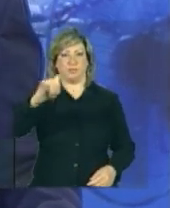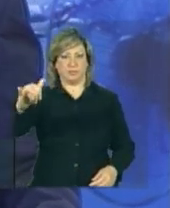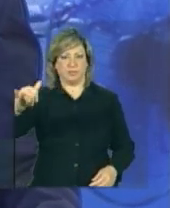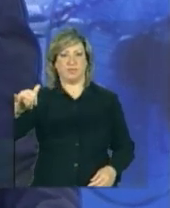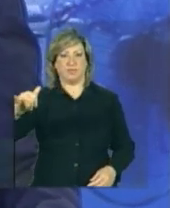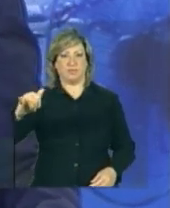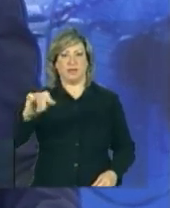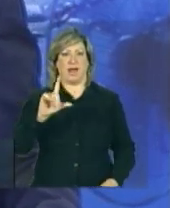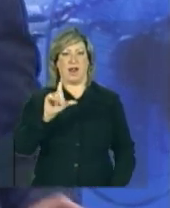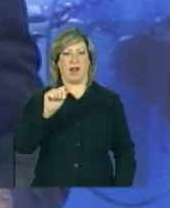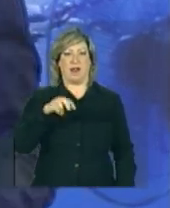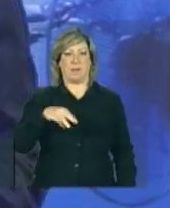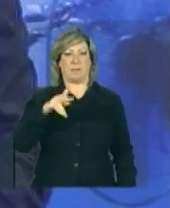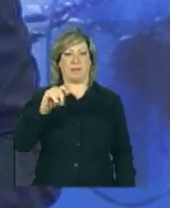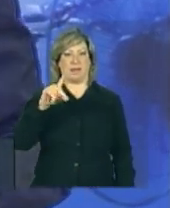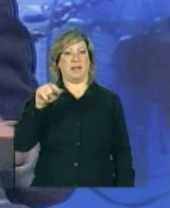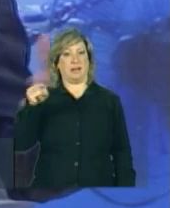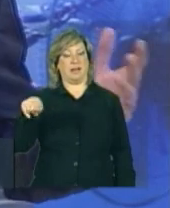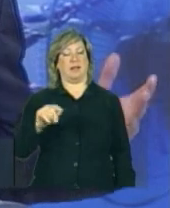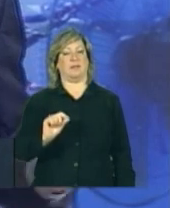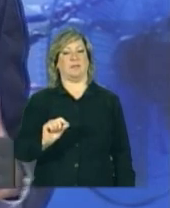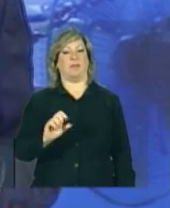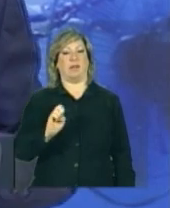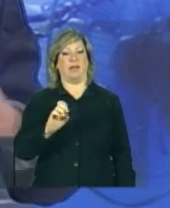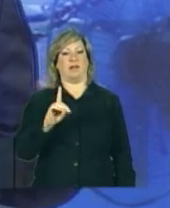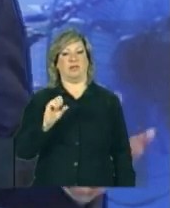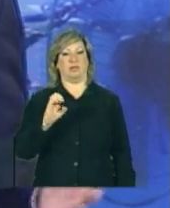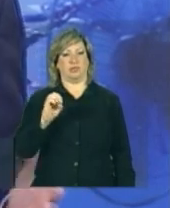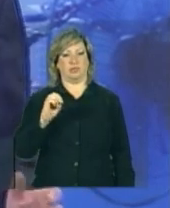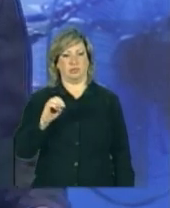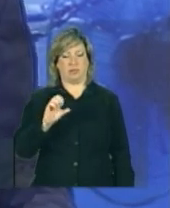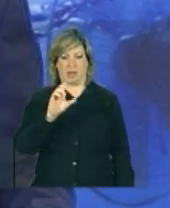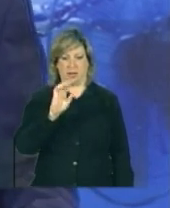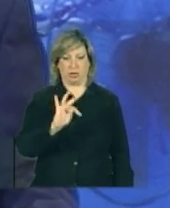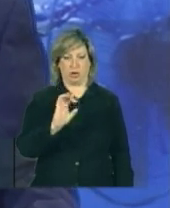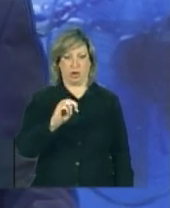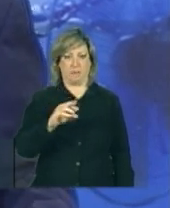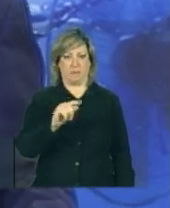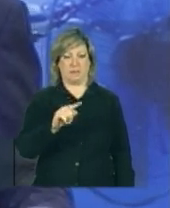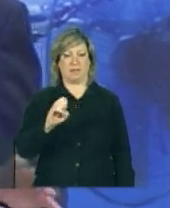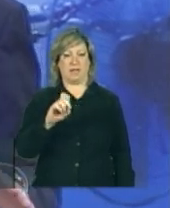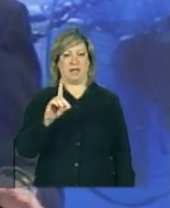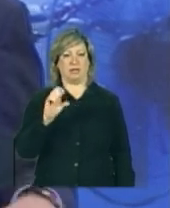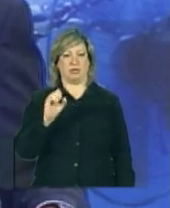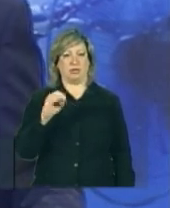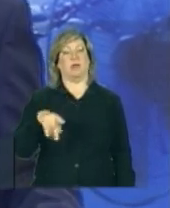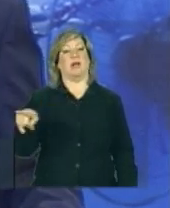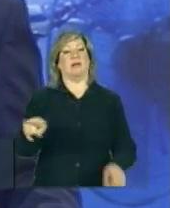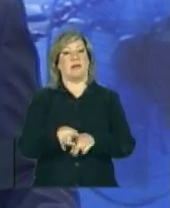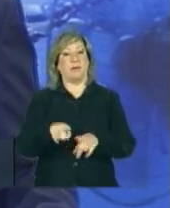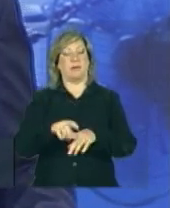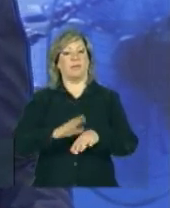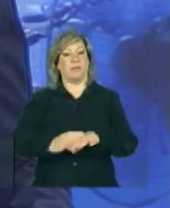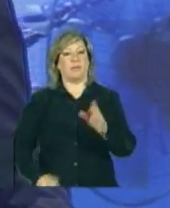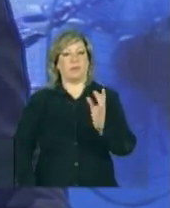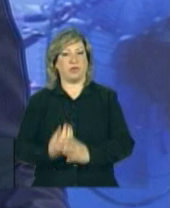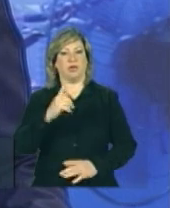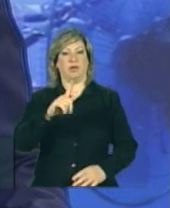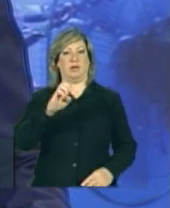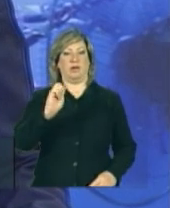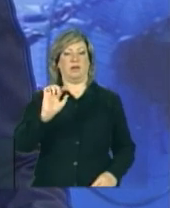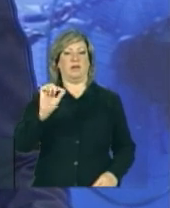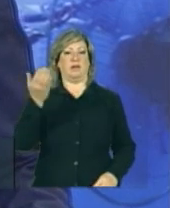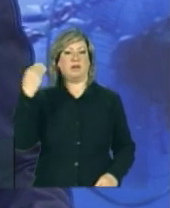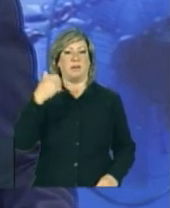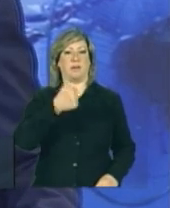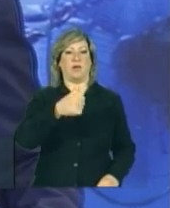comercial e de pelo menos umas outras mil invenções, ele fundou a GE em